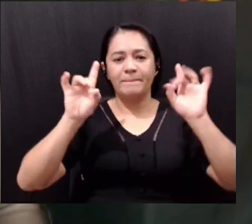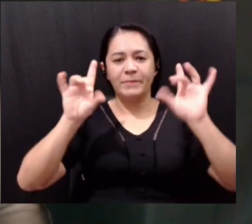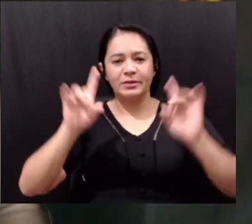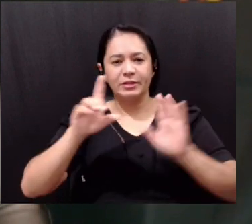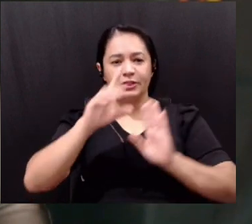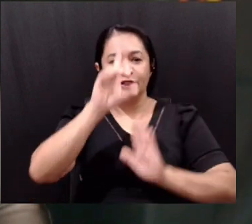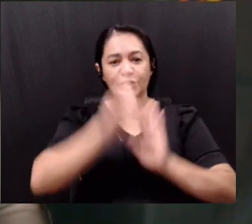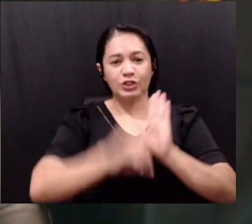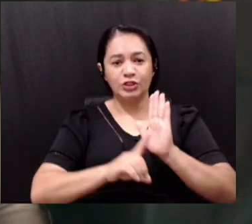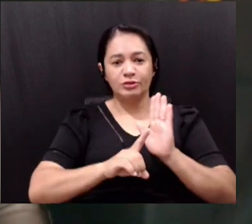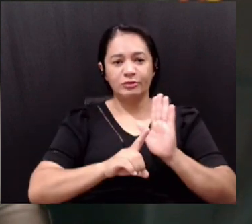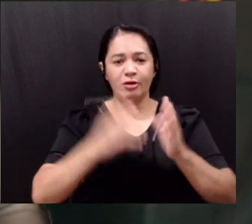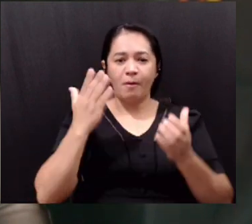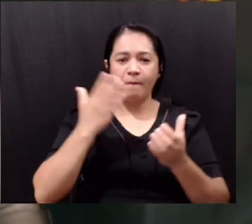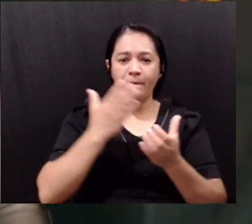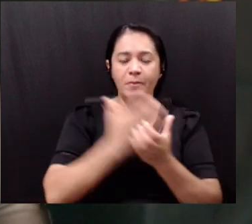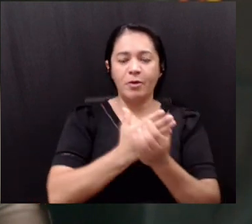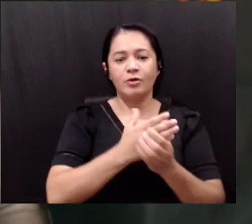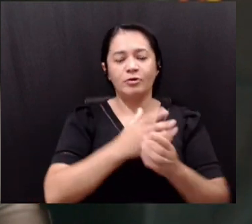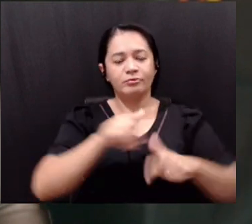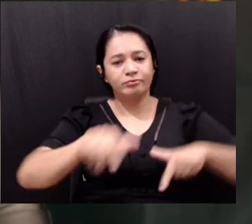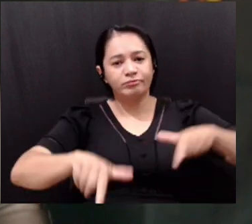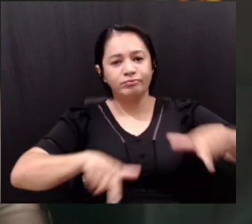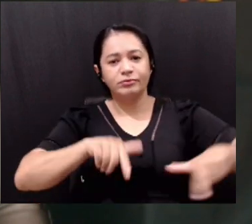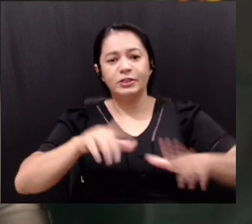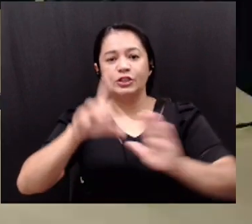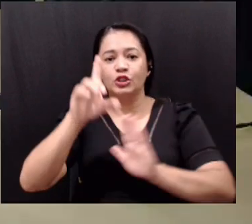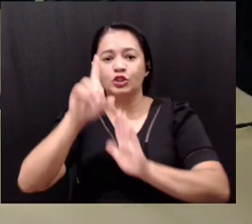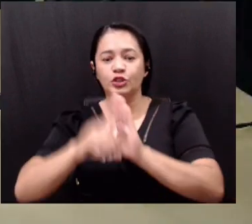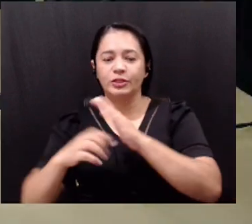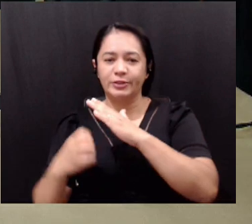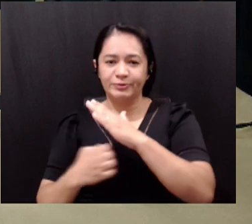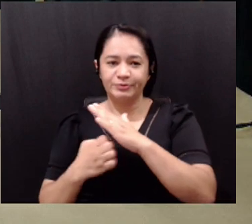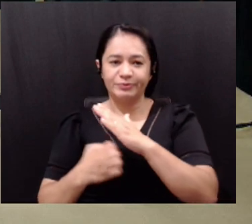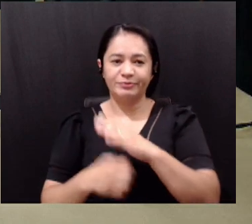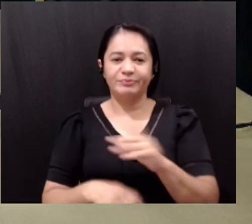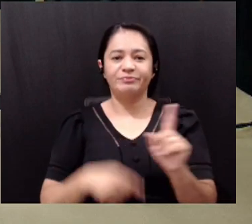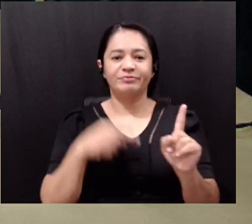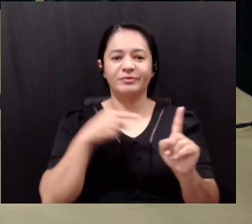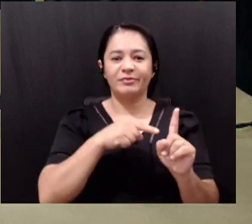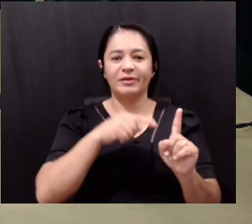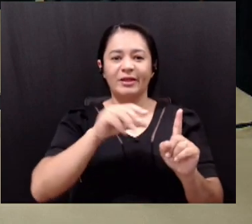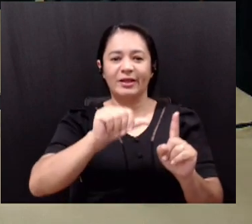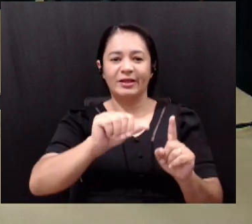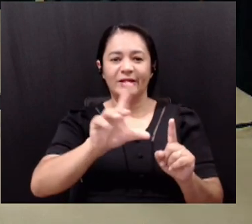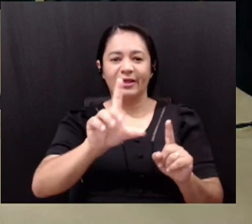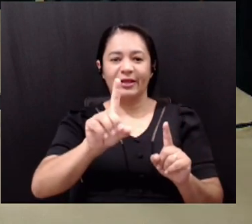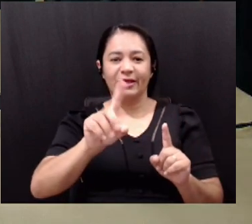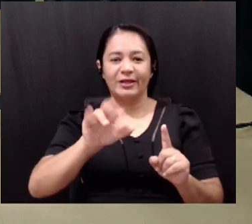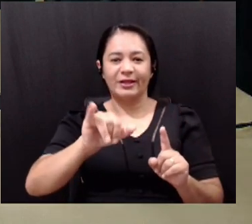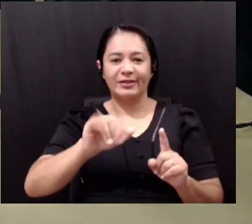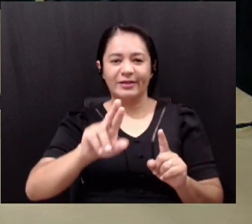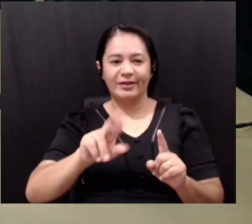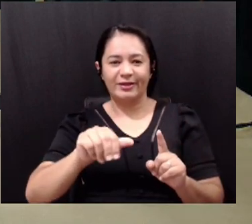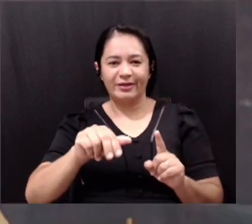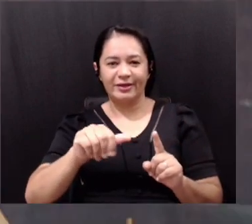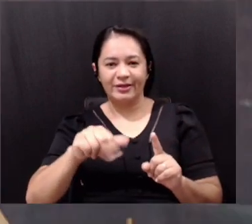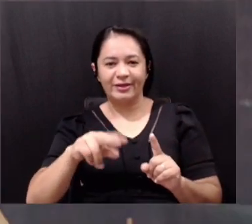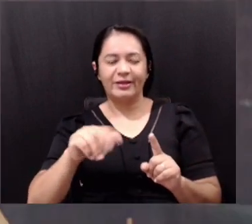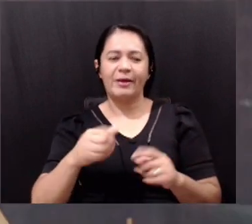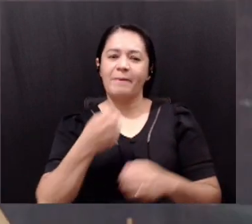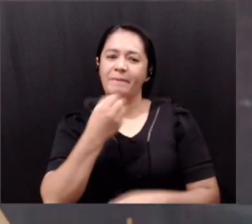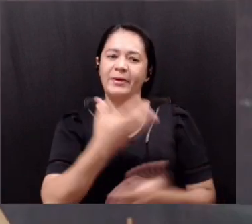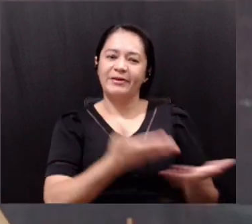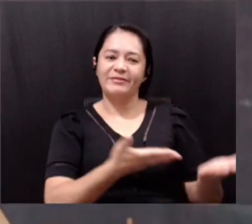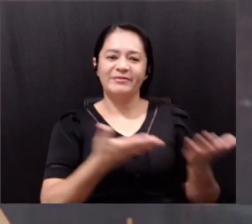Trabalho e em Direito Empresarial, doutora Adriana de Oliveira Saltarini. Seja muito bem-vinda, doutora. Bom dia. Muito